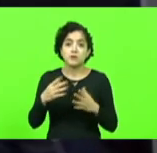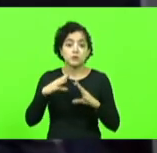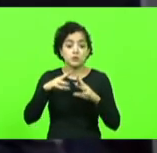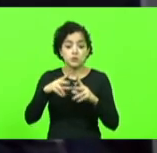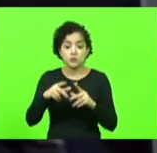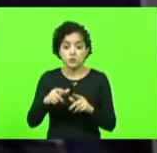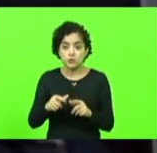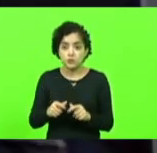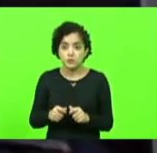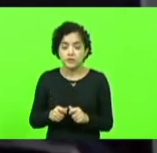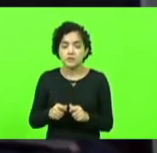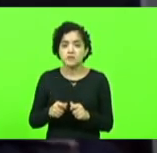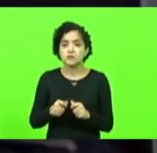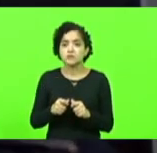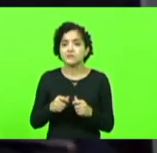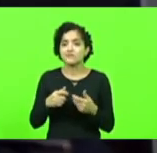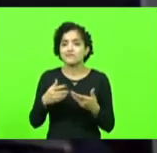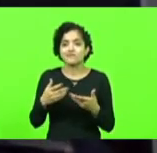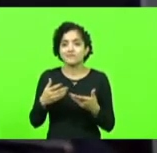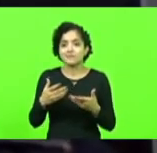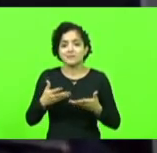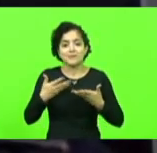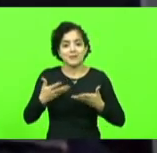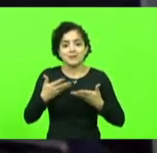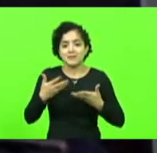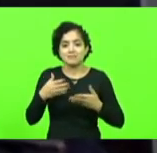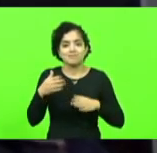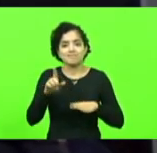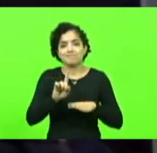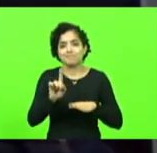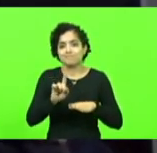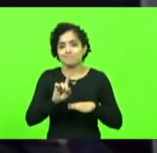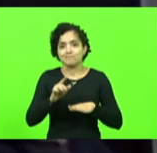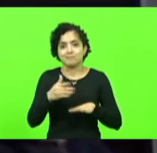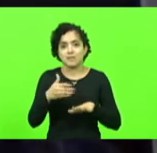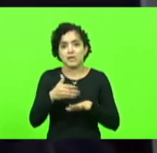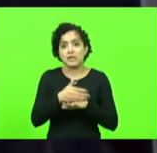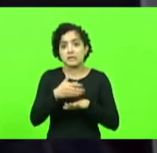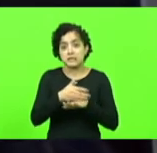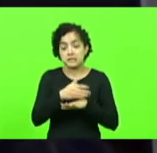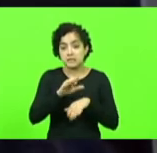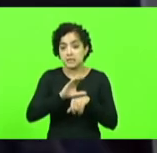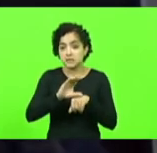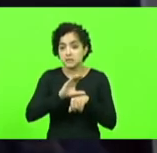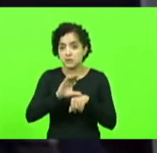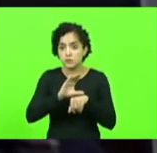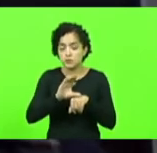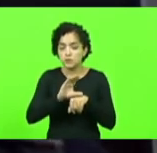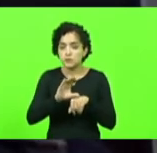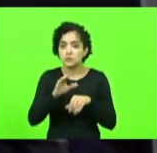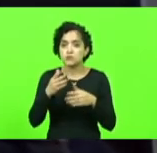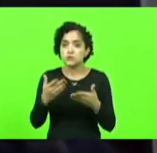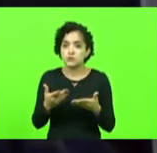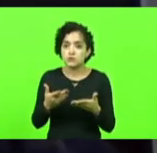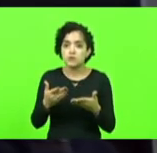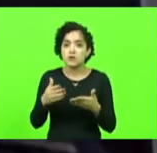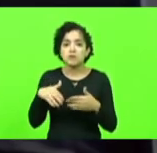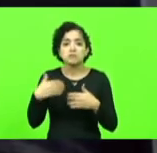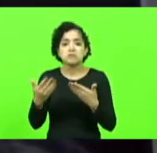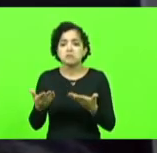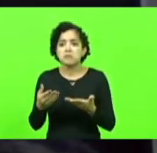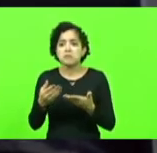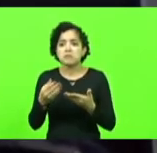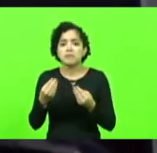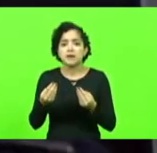acaba desmotivando a pessoa a acessar um curso de graduação, né? Para fazer, para quê? Para ter que tipo de retorno? Se às vezes fazer um